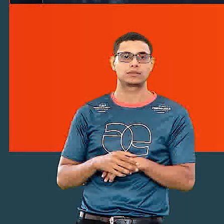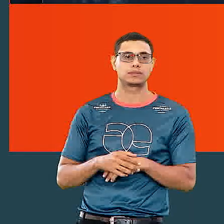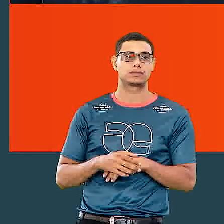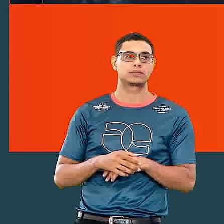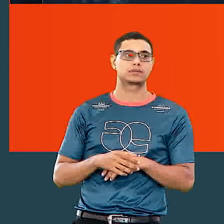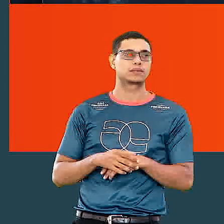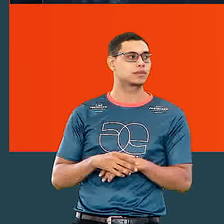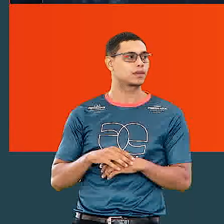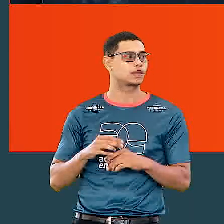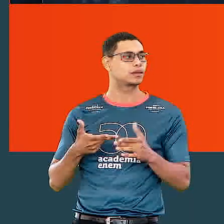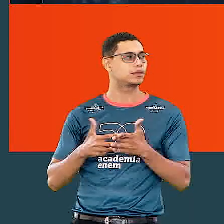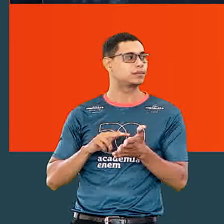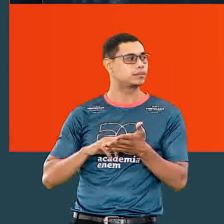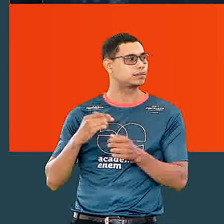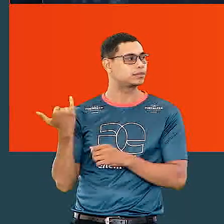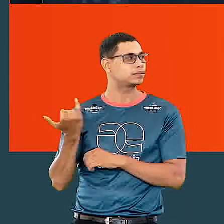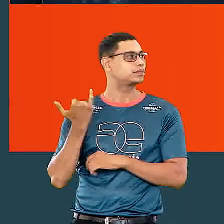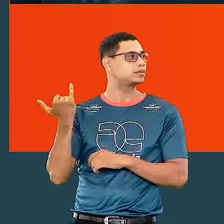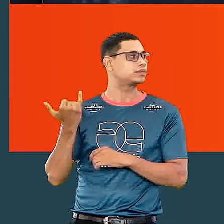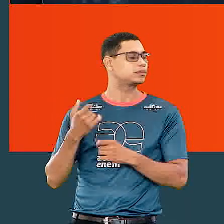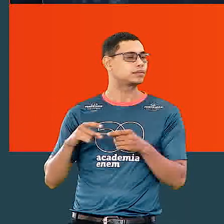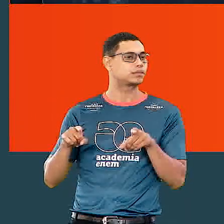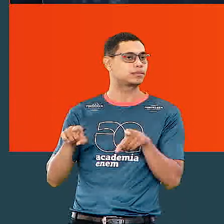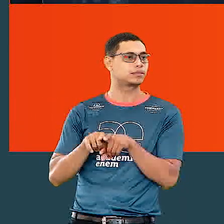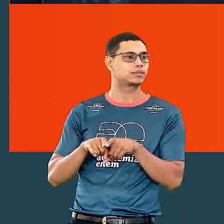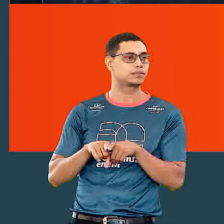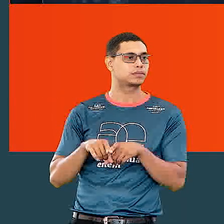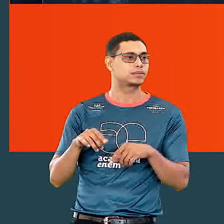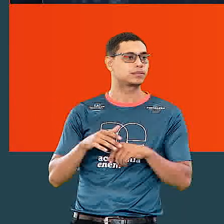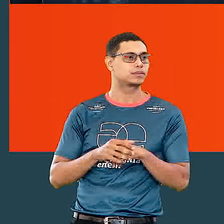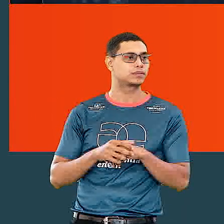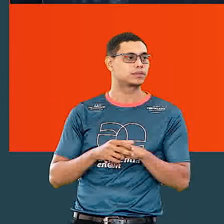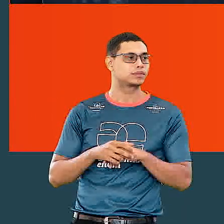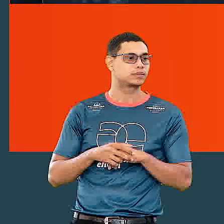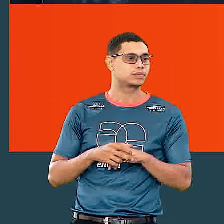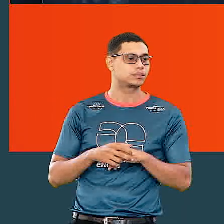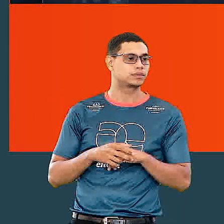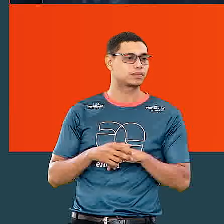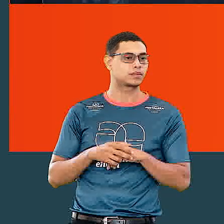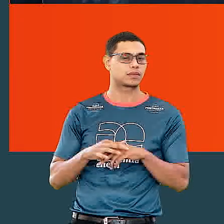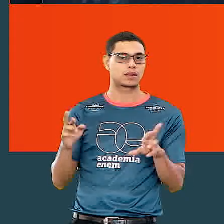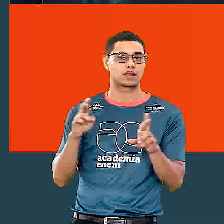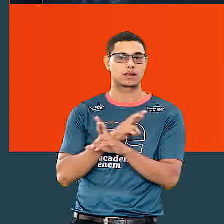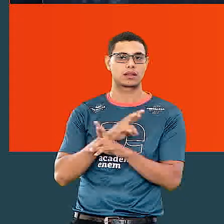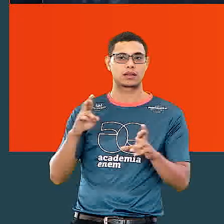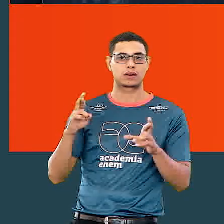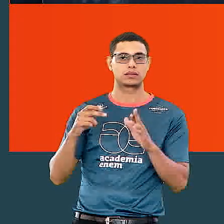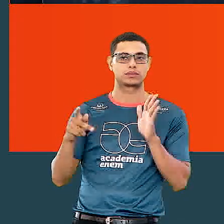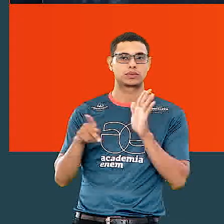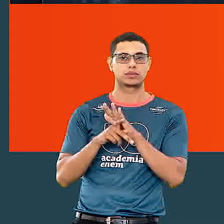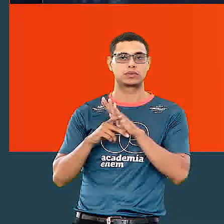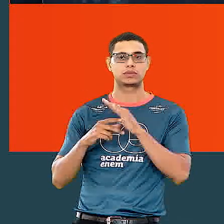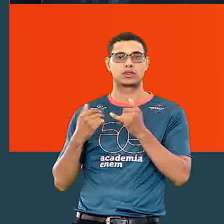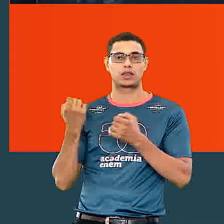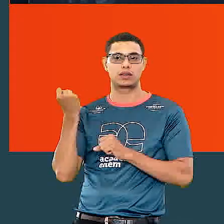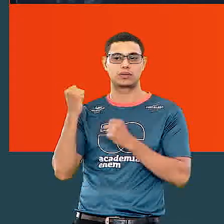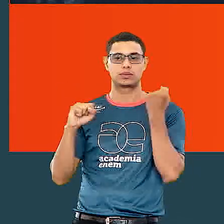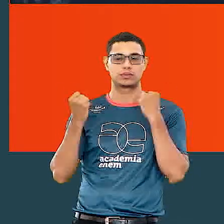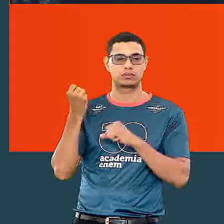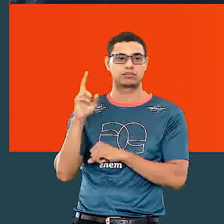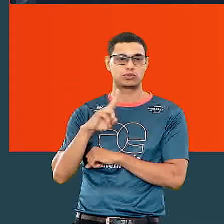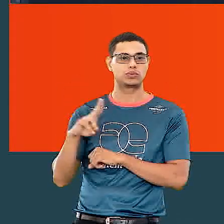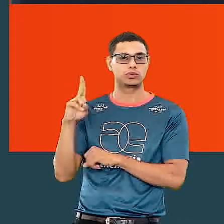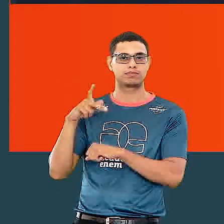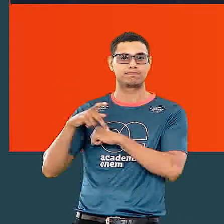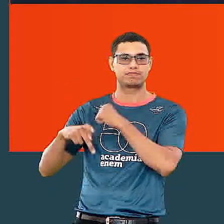mais importante, pondo em prática todo o aparato de relações industriais usado na